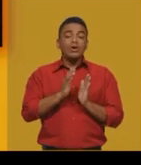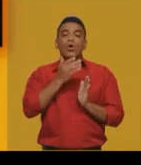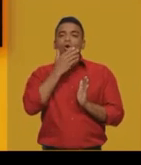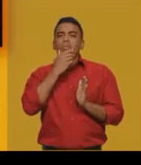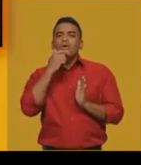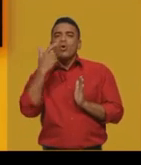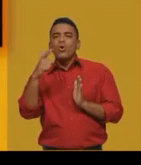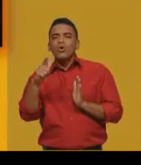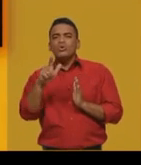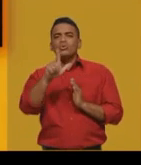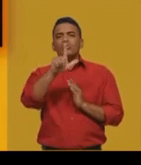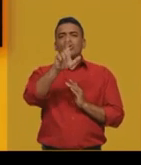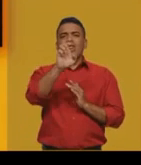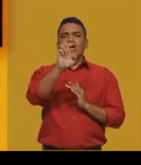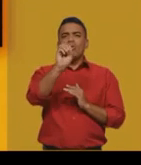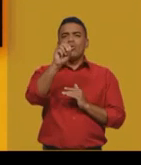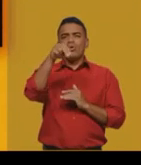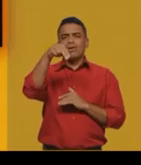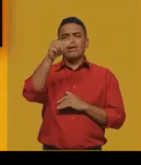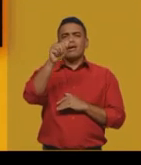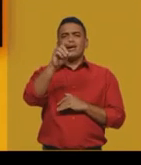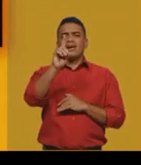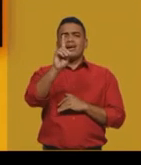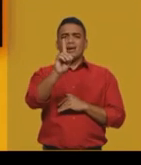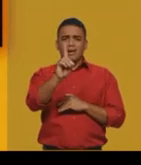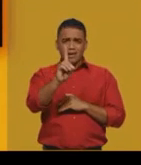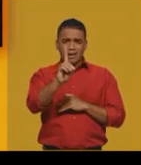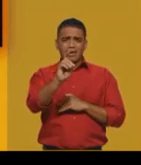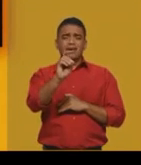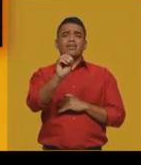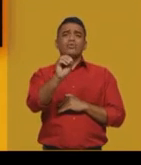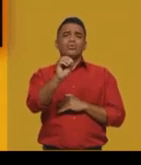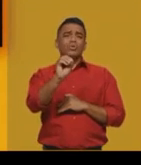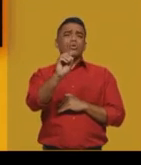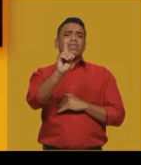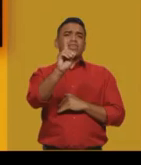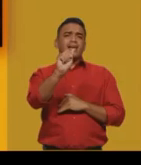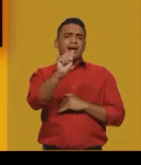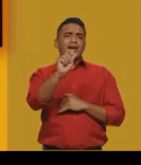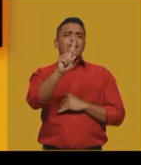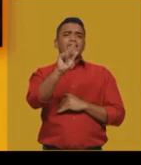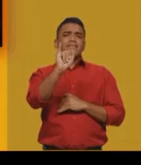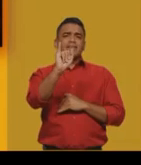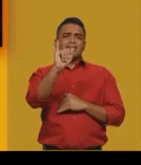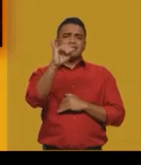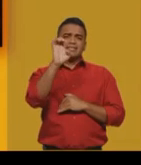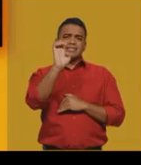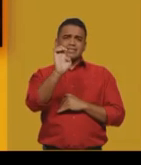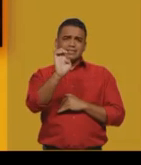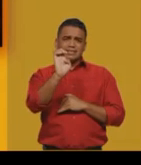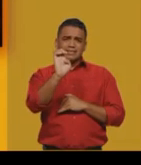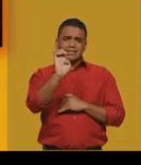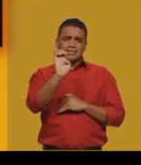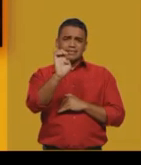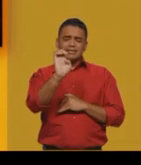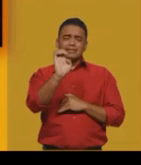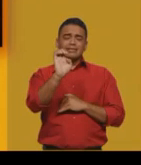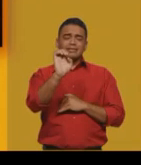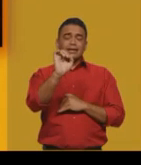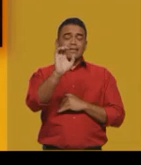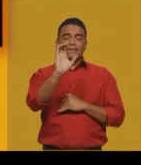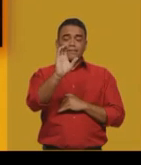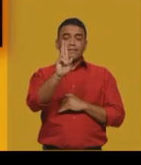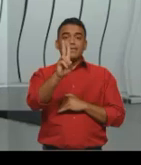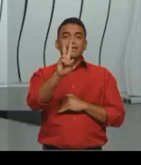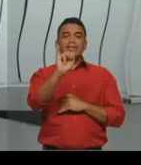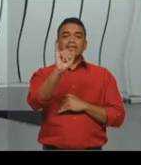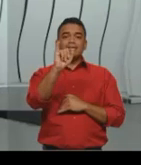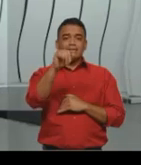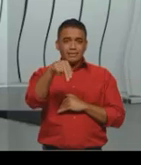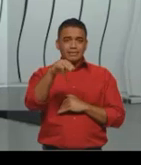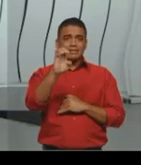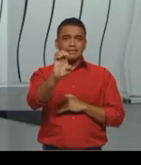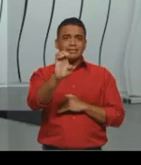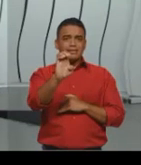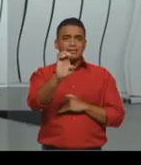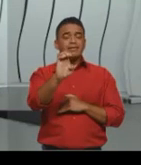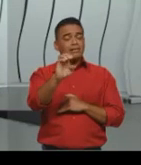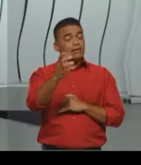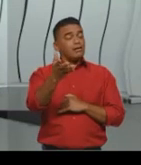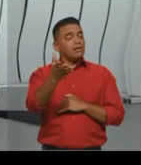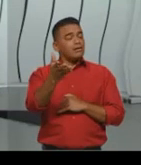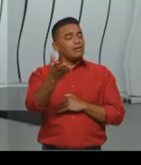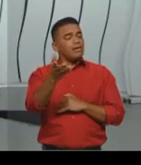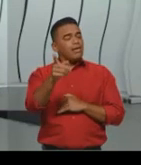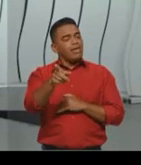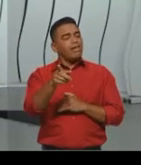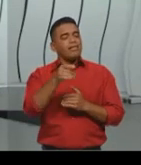Vinci, na Itália. Então, a gente lembra de outras pessoas daquela época, do romantismo, século XIX, século XVIII, para a gente